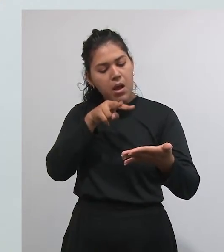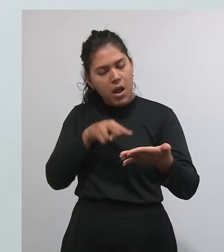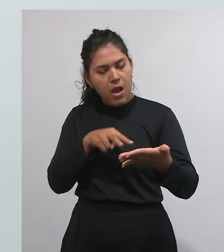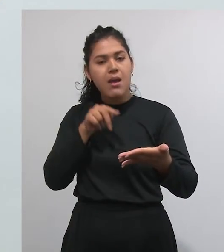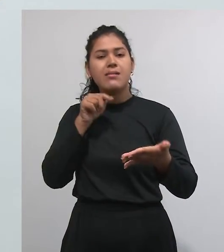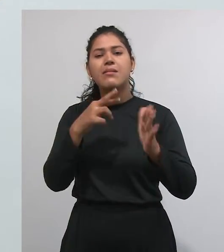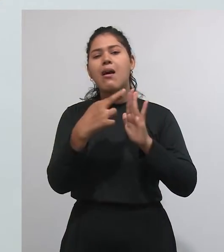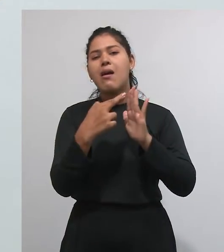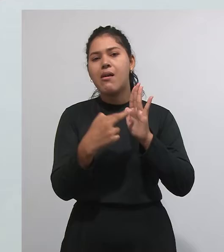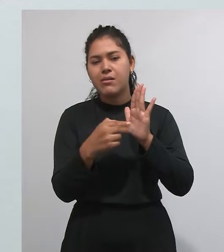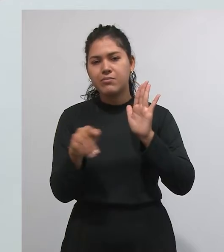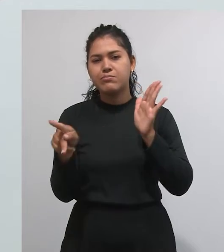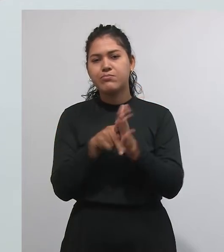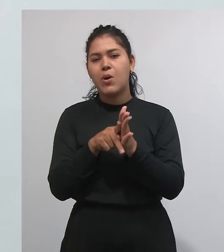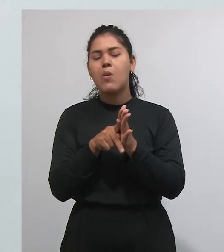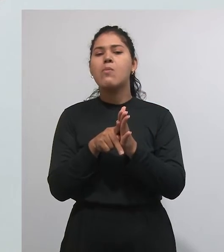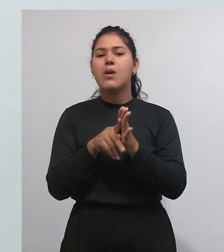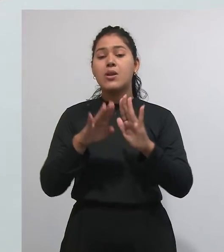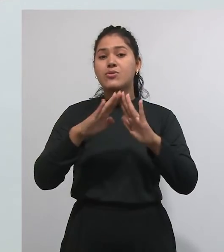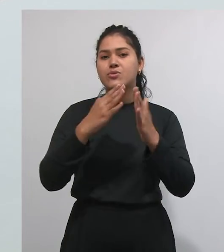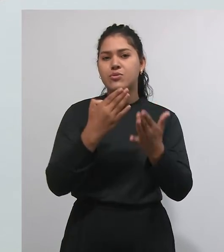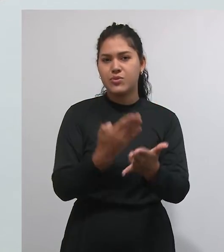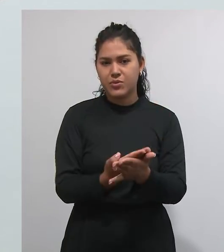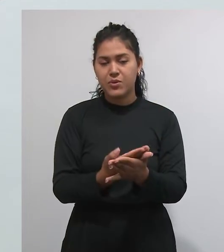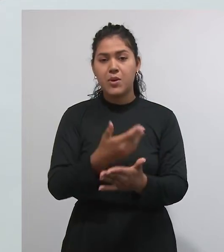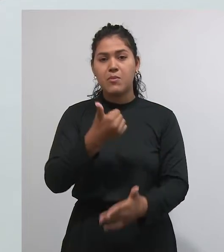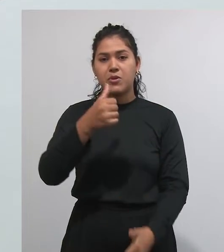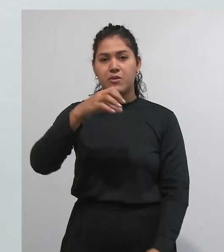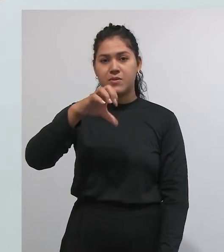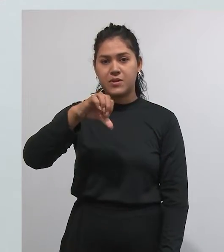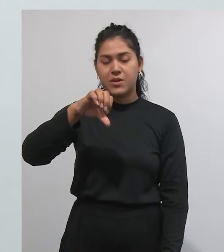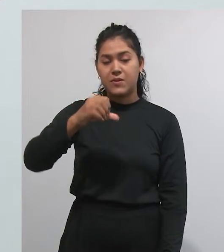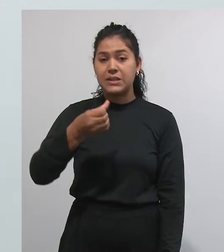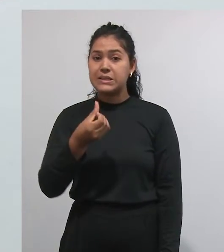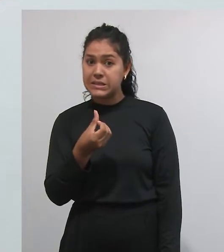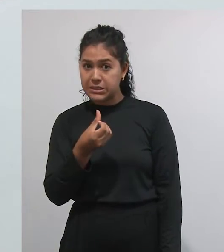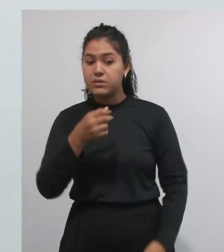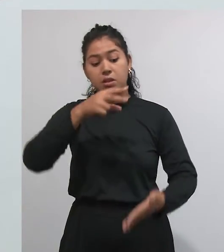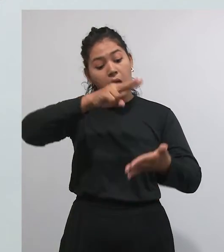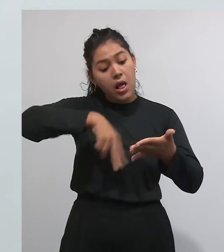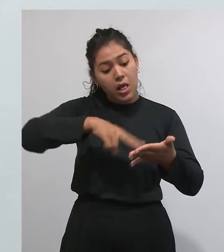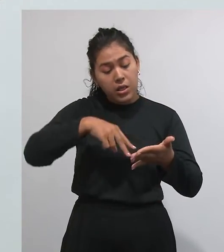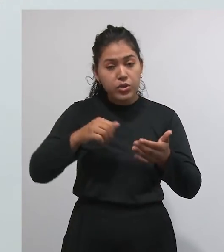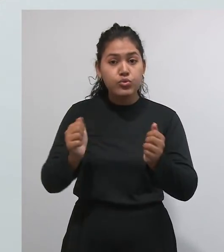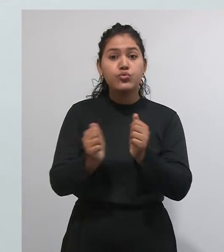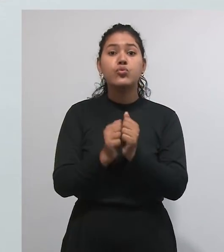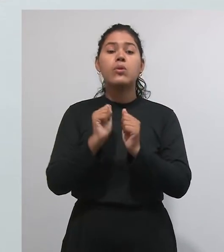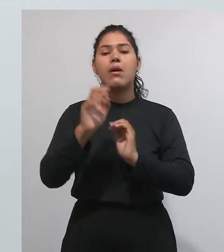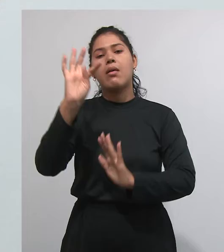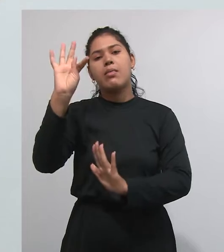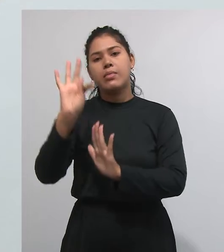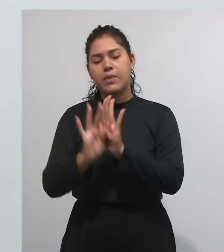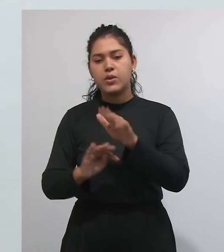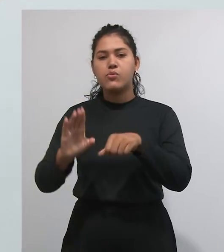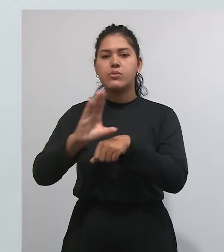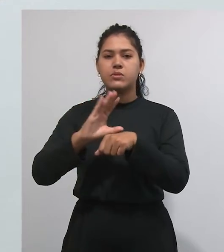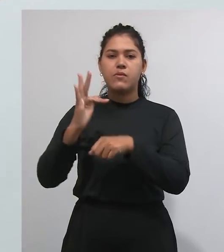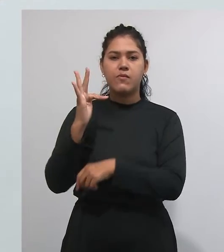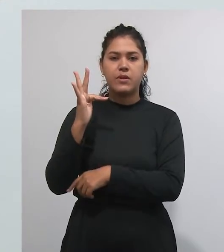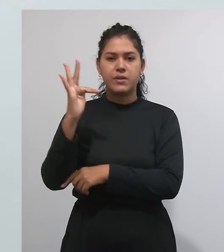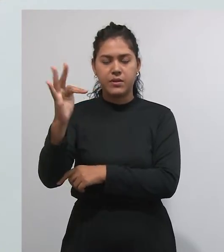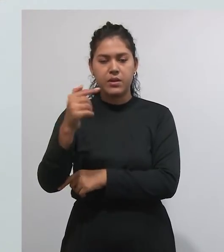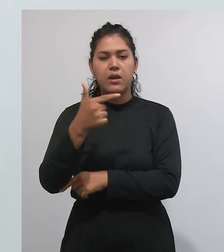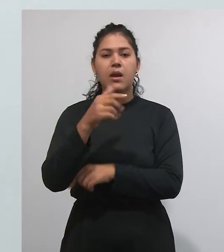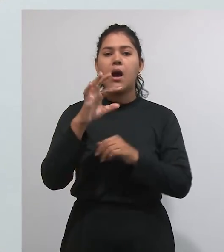LDB, que é a norma que rege a educação, 93, 94 de 96, ler em conjunto com o texto constitucional, os